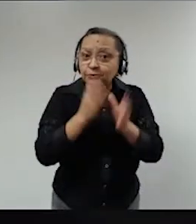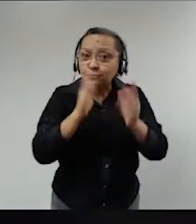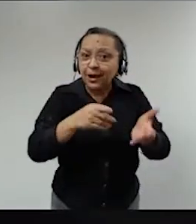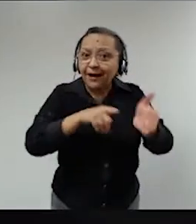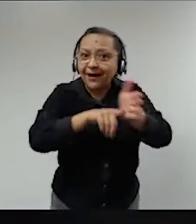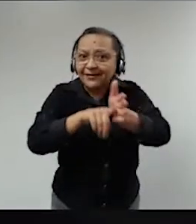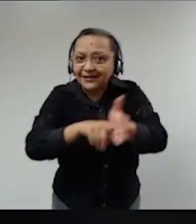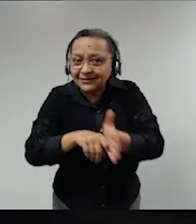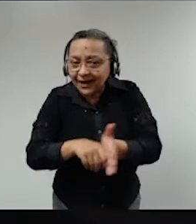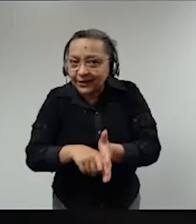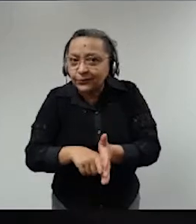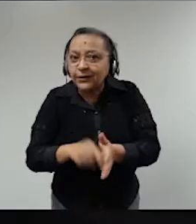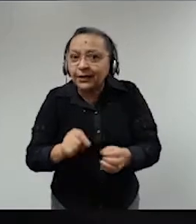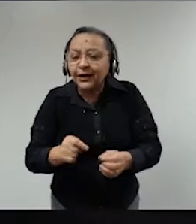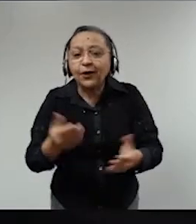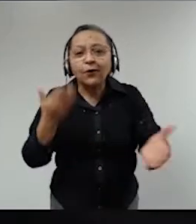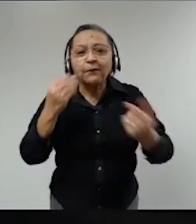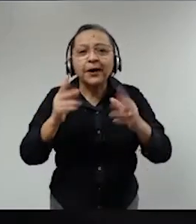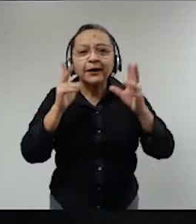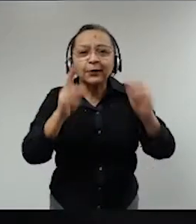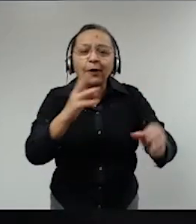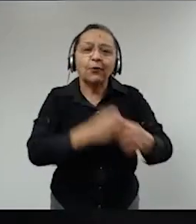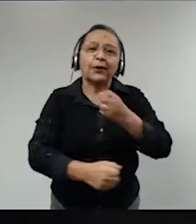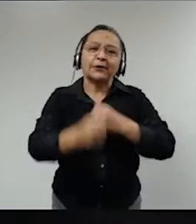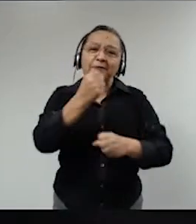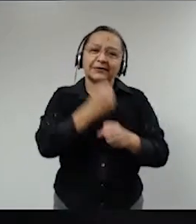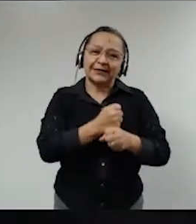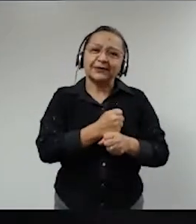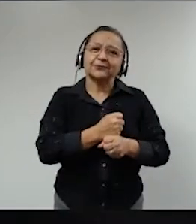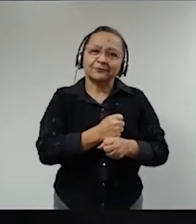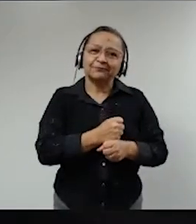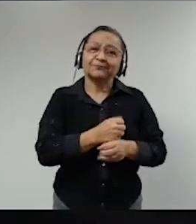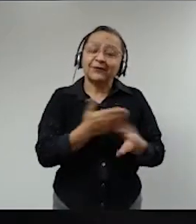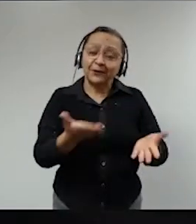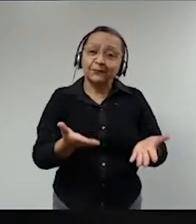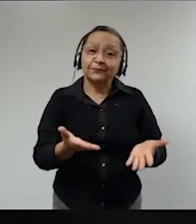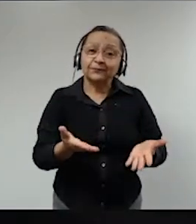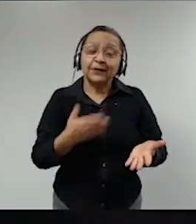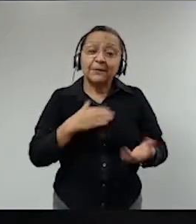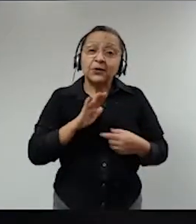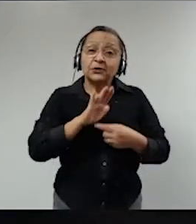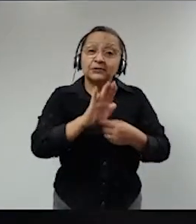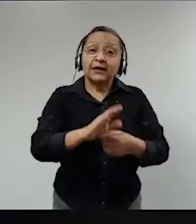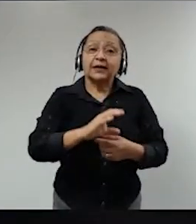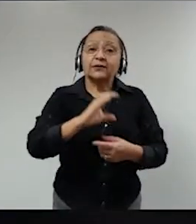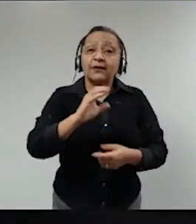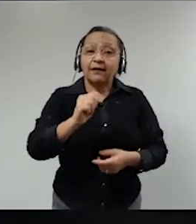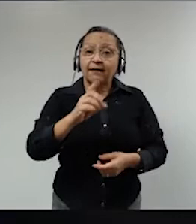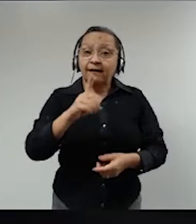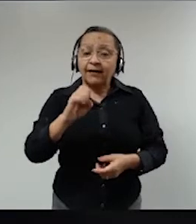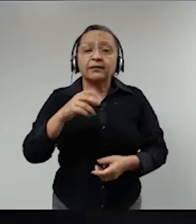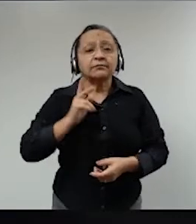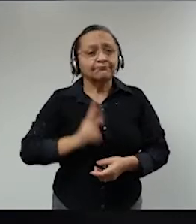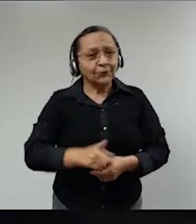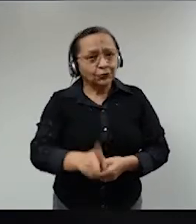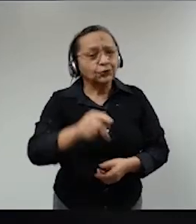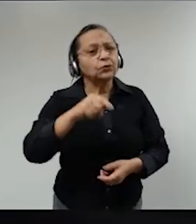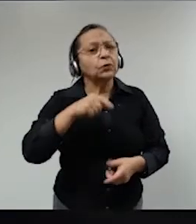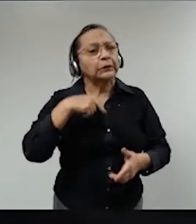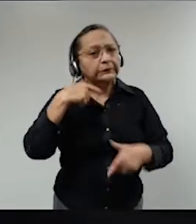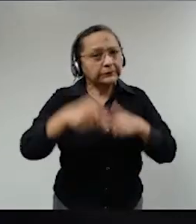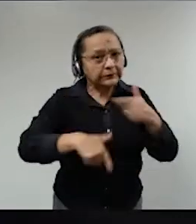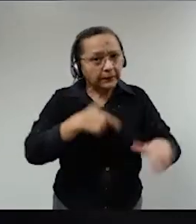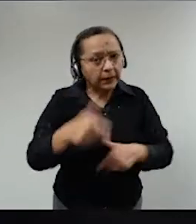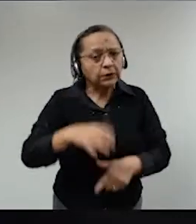mesmo patamar do ano anterior. Isso para dizer que o CAD mantém a sua atuação